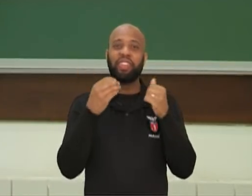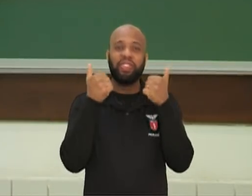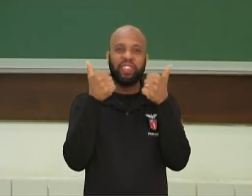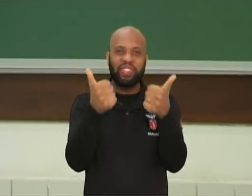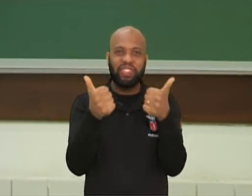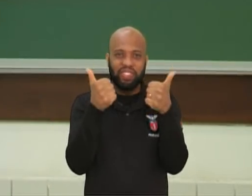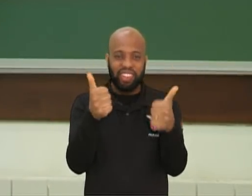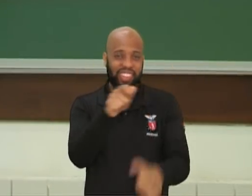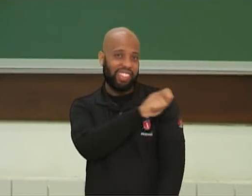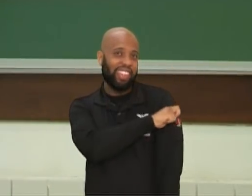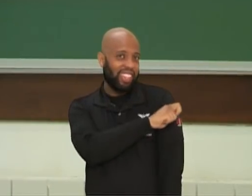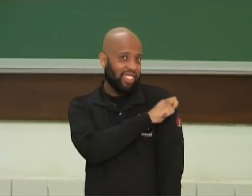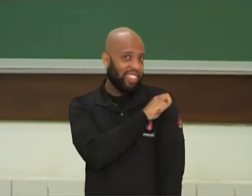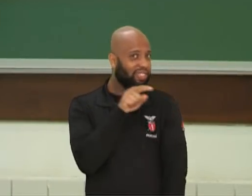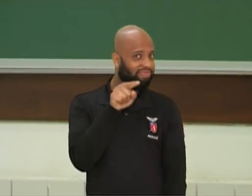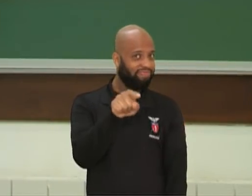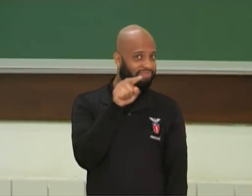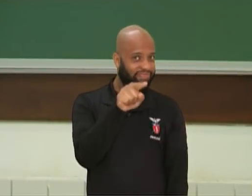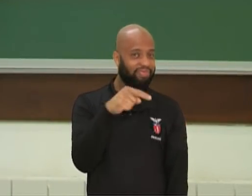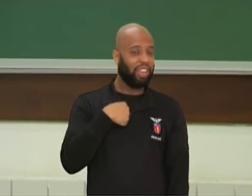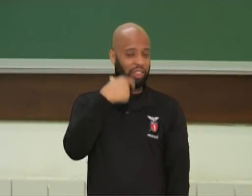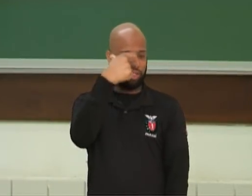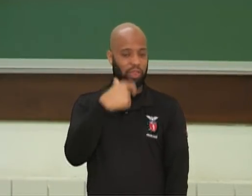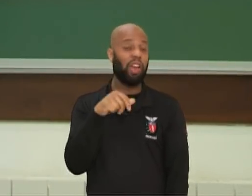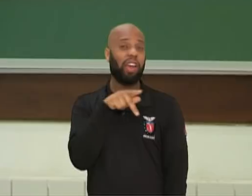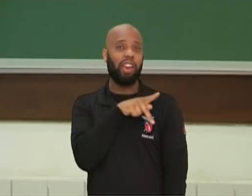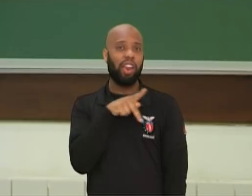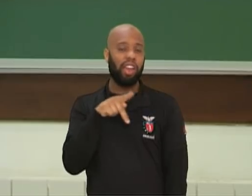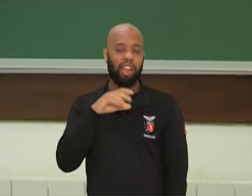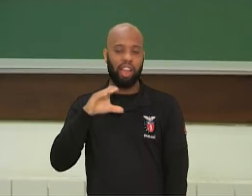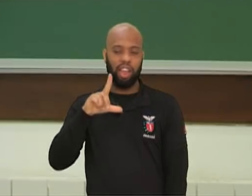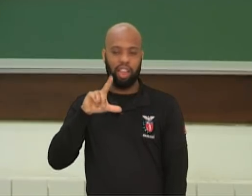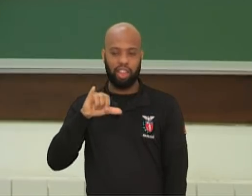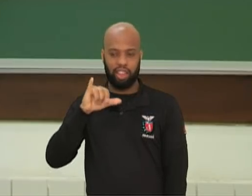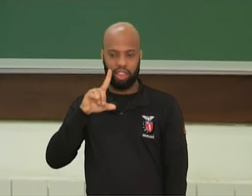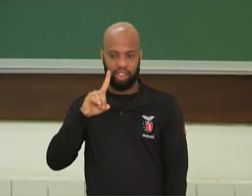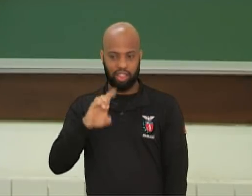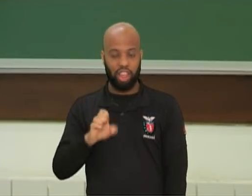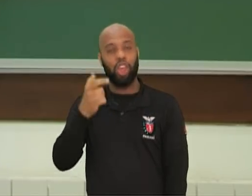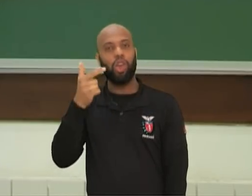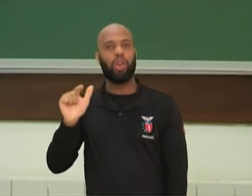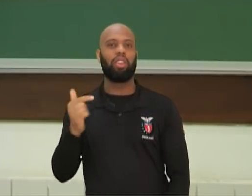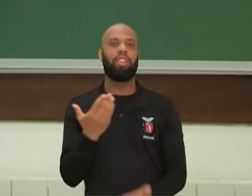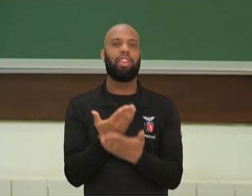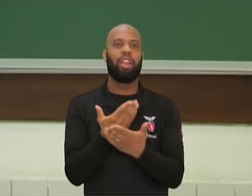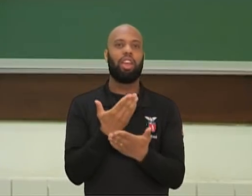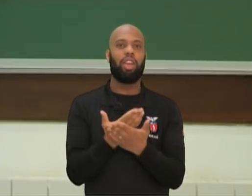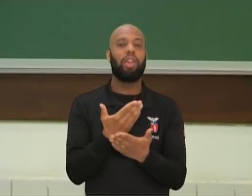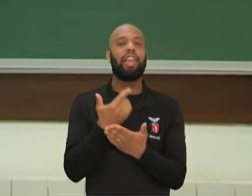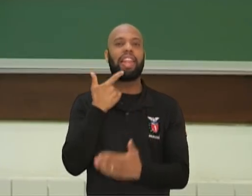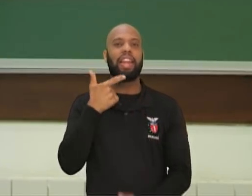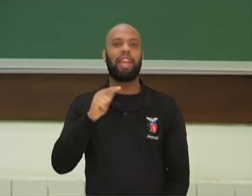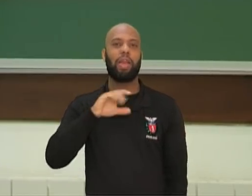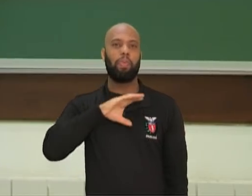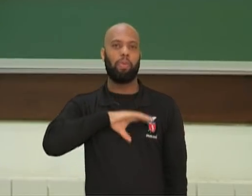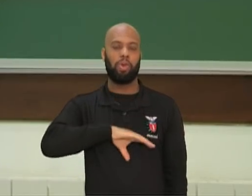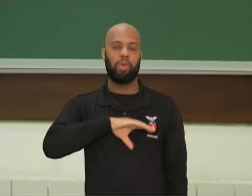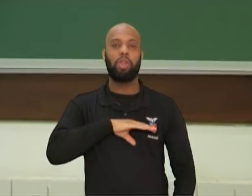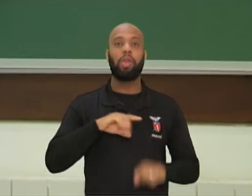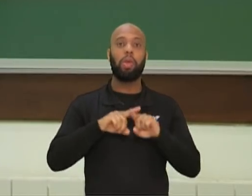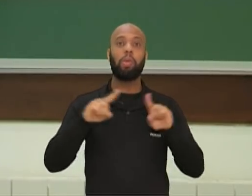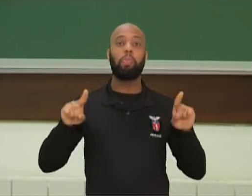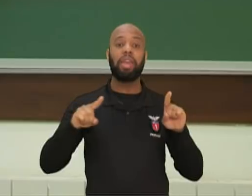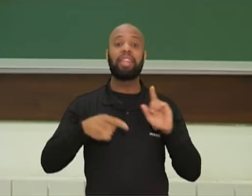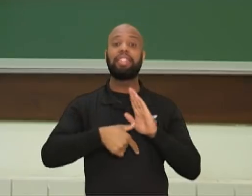Tudo bem, alunos? Com vocês, a professora Cleide. Estamos aqui para mais uma aula de língua portuguesa. Antes de